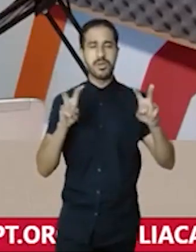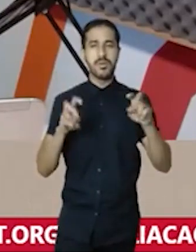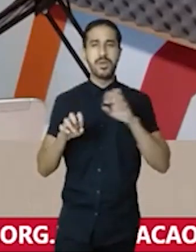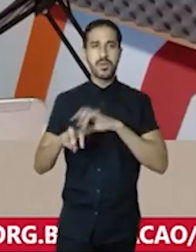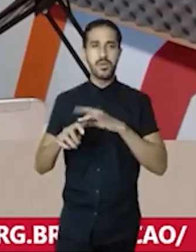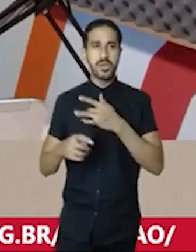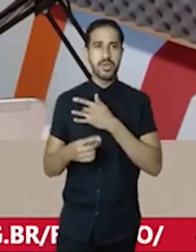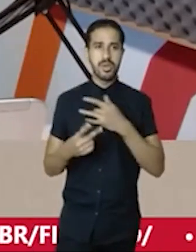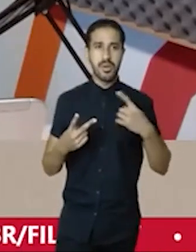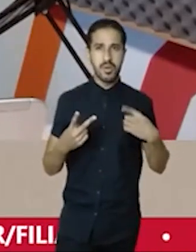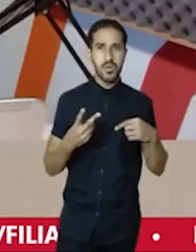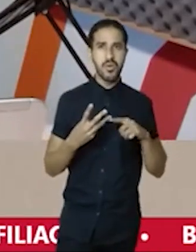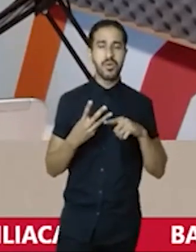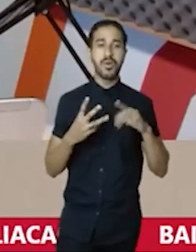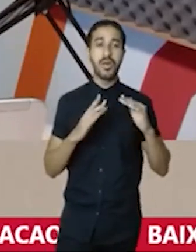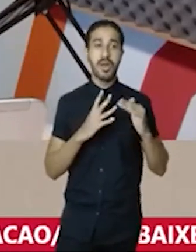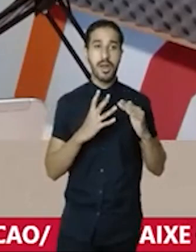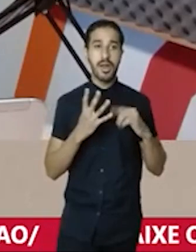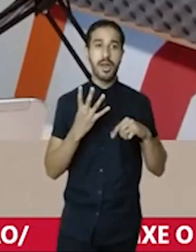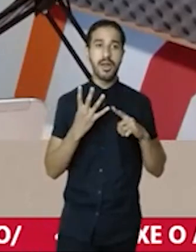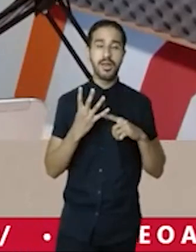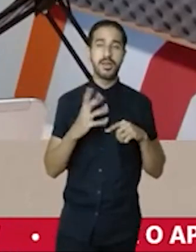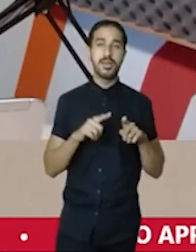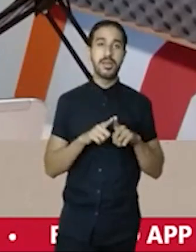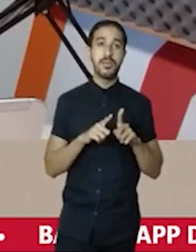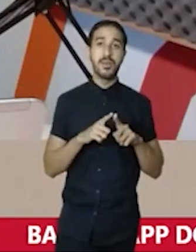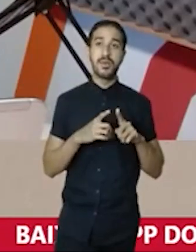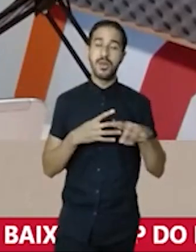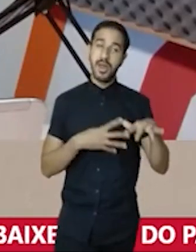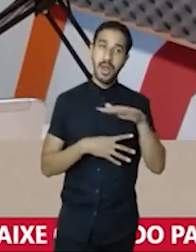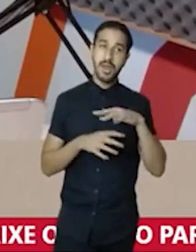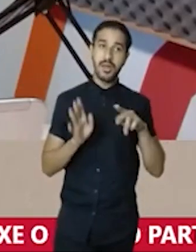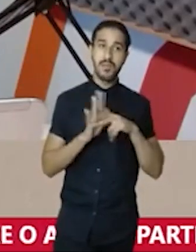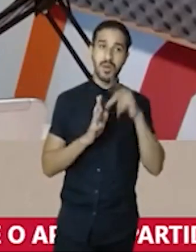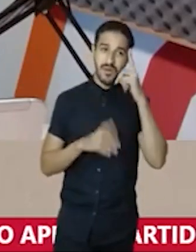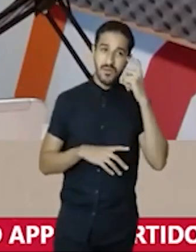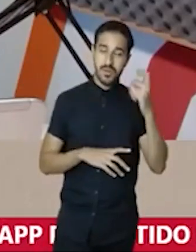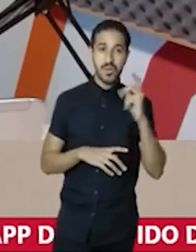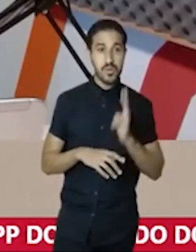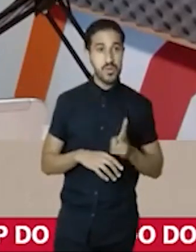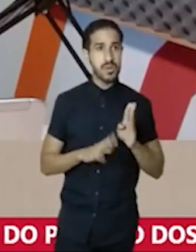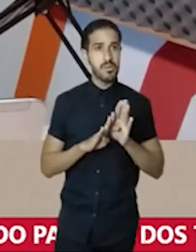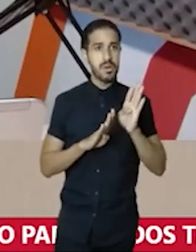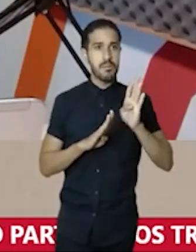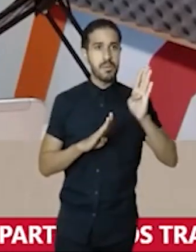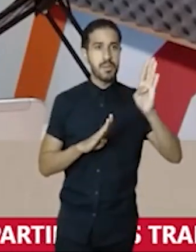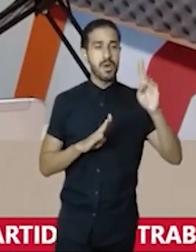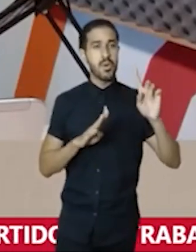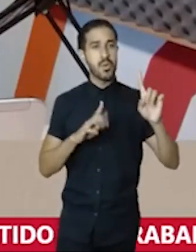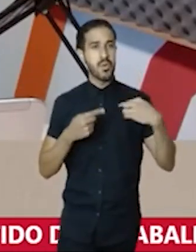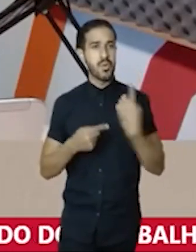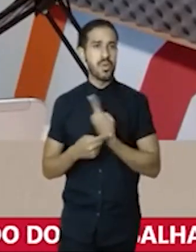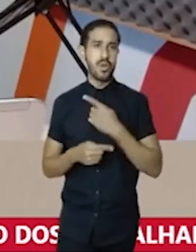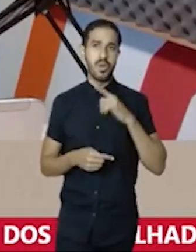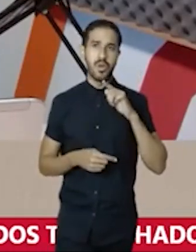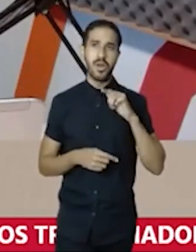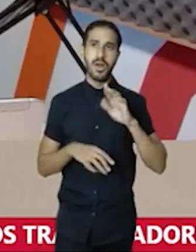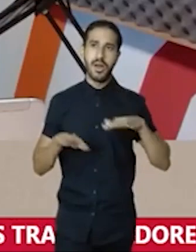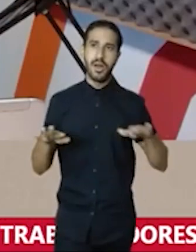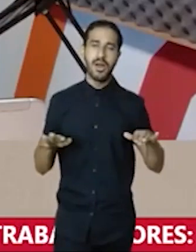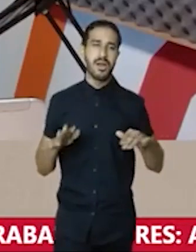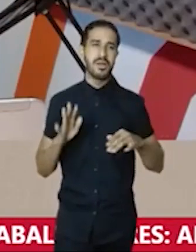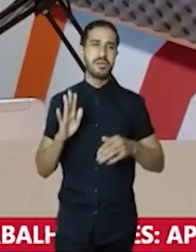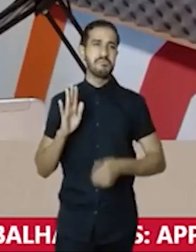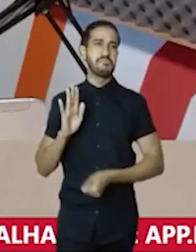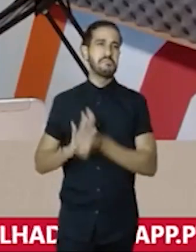da saúde, da moradia, mas em âmbito de violência continua uma crescente sobre os nossos corpos e muitas vezes há um apagamento,